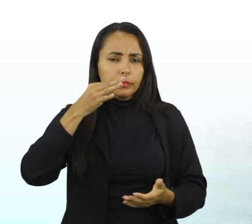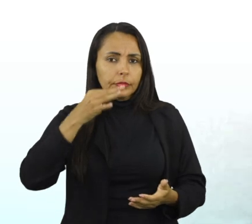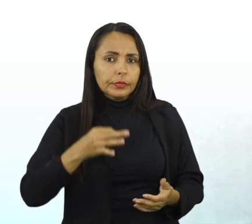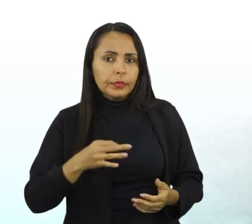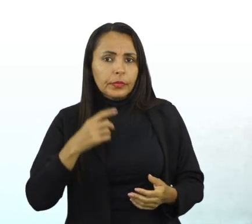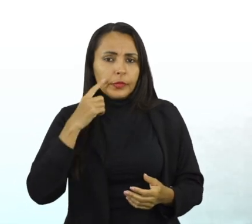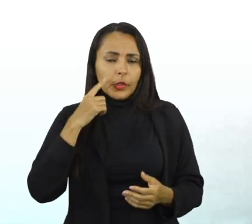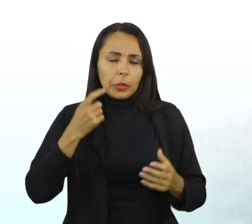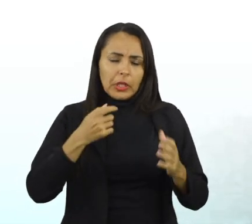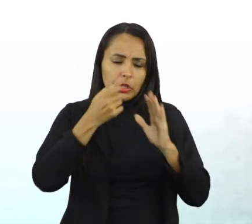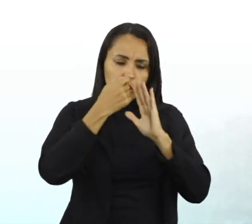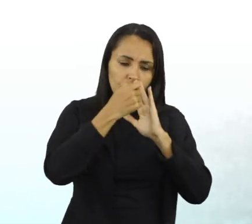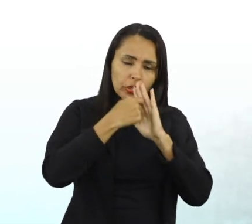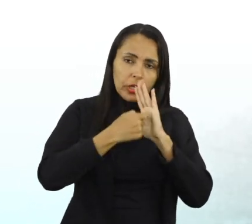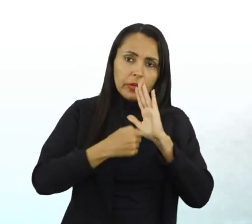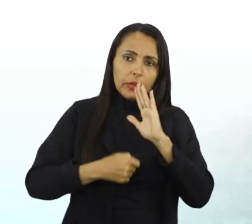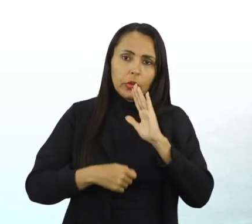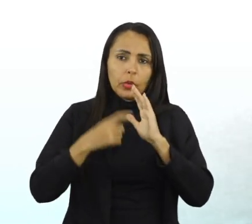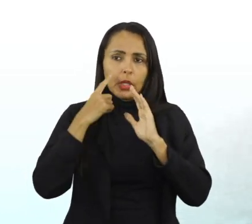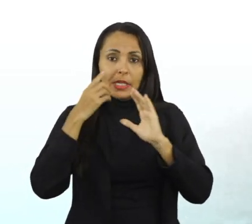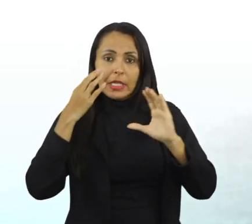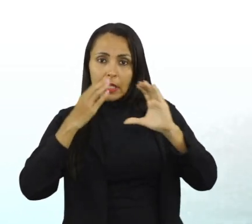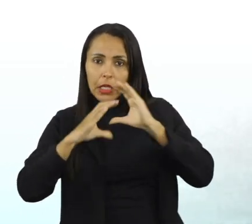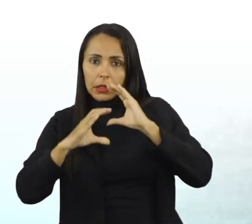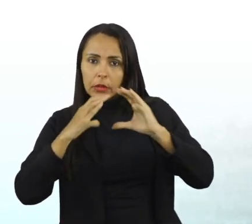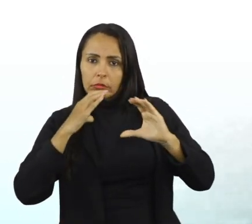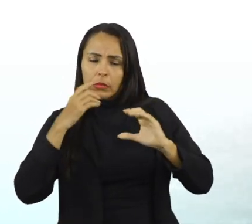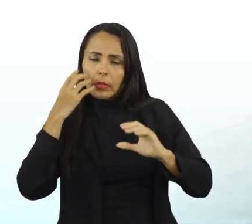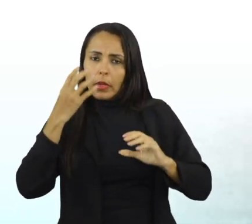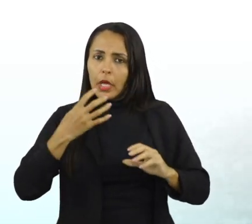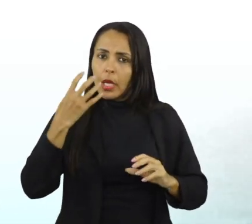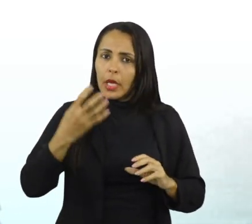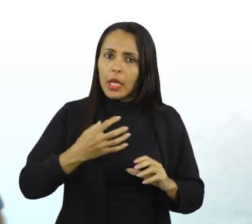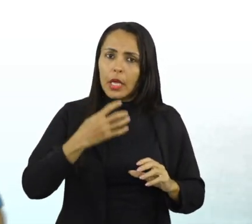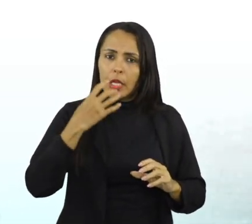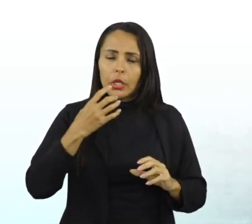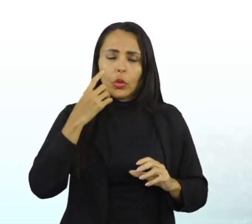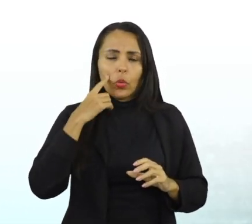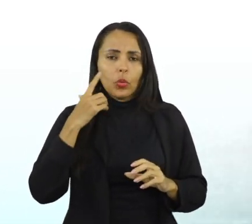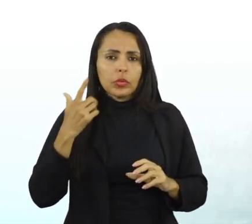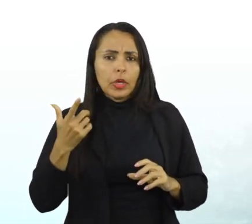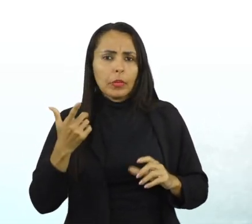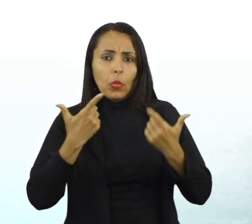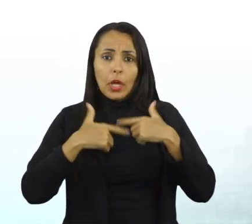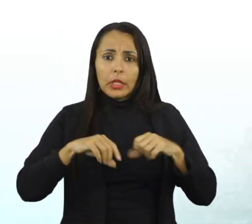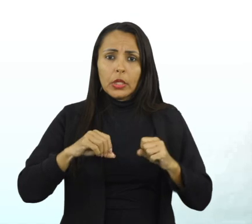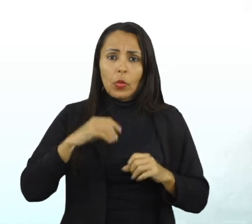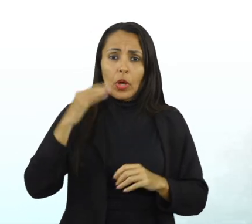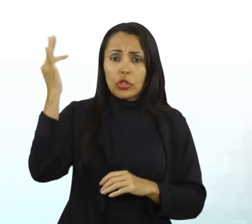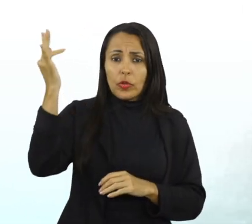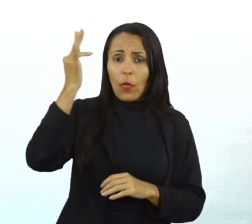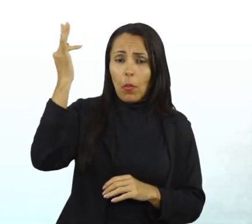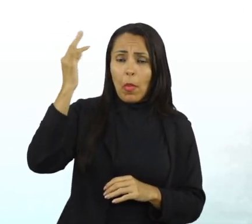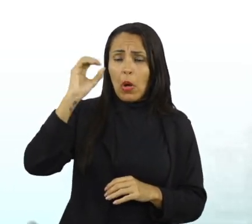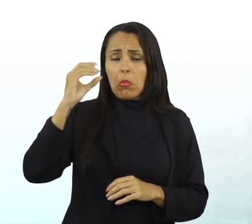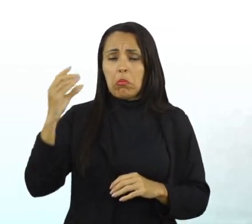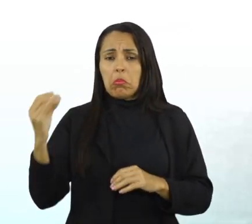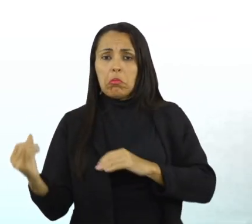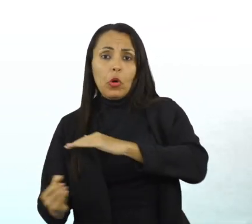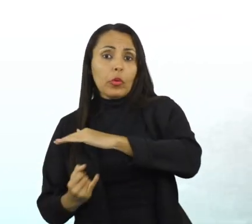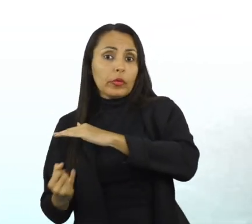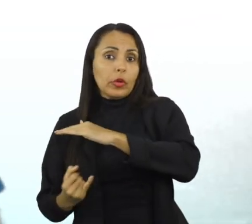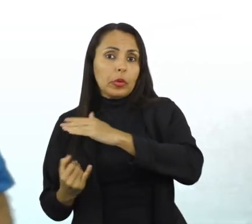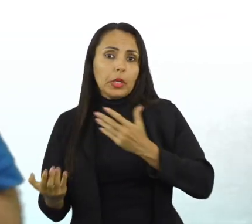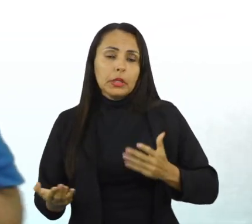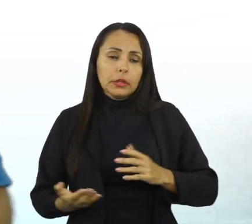evidentemente, quando ele compõe, quando ele canta, ele usa uma linguagem formal ou informal?